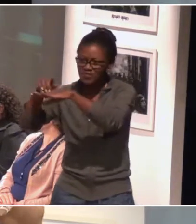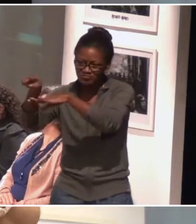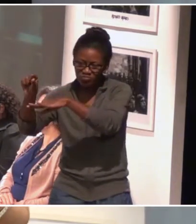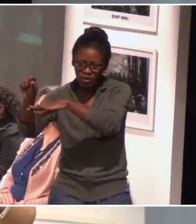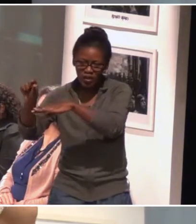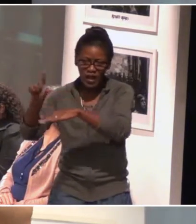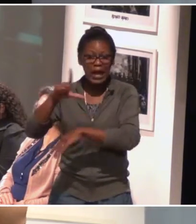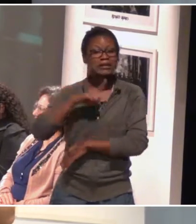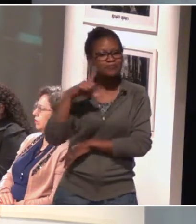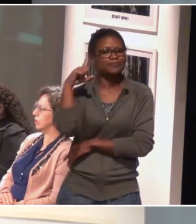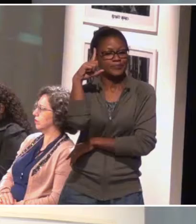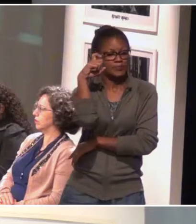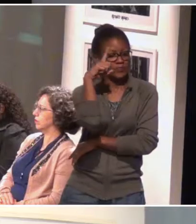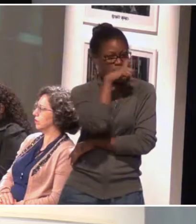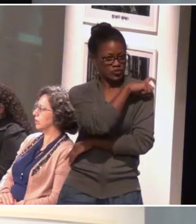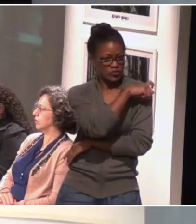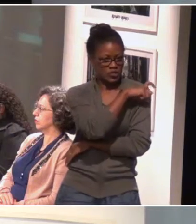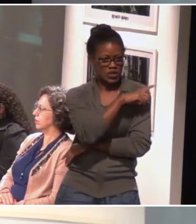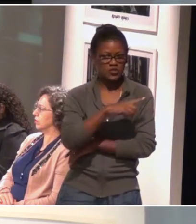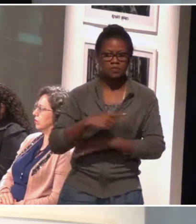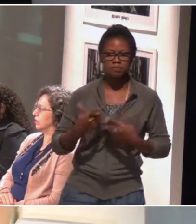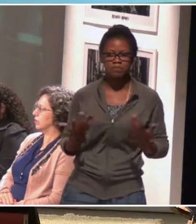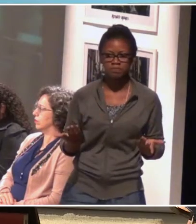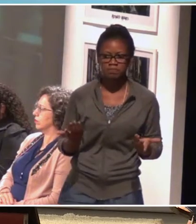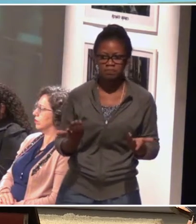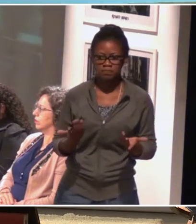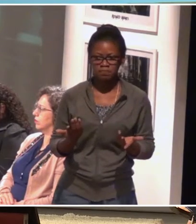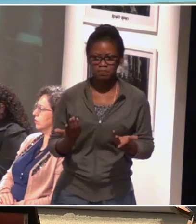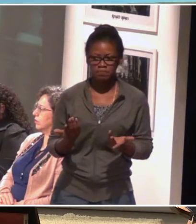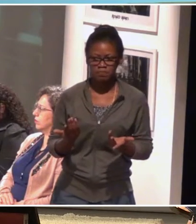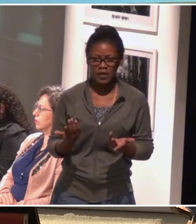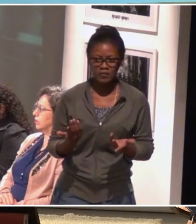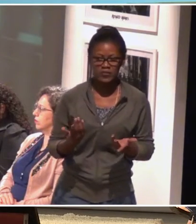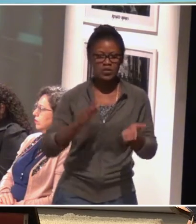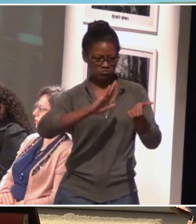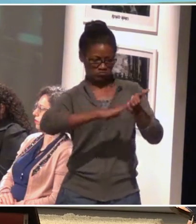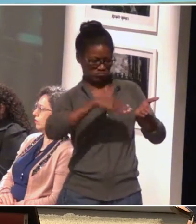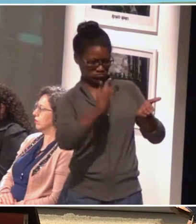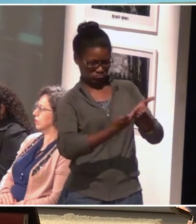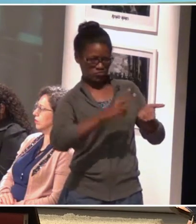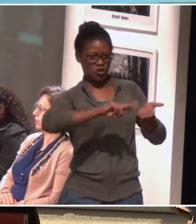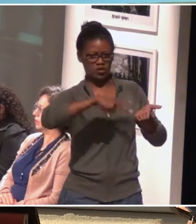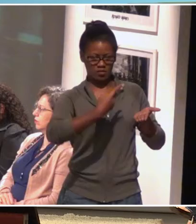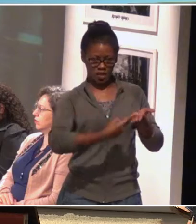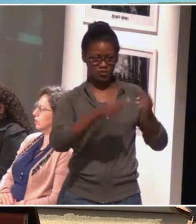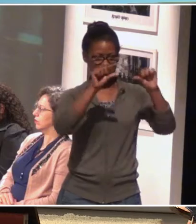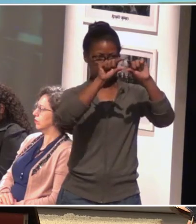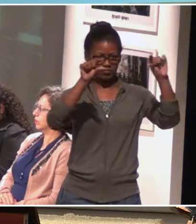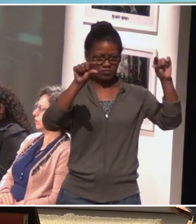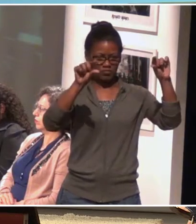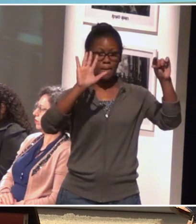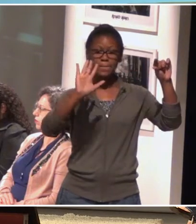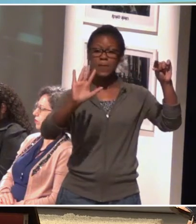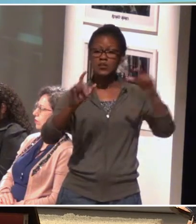Nós temos uma dificuldade. Ele entra com o título, a nomenclatura, tradutor e intérprete. Mas muitos só